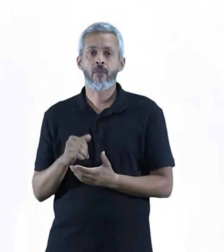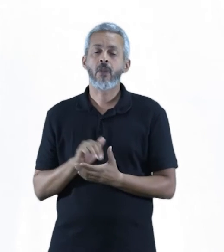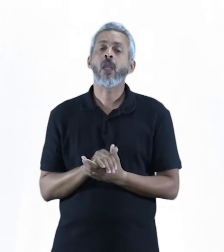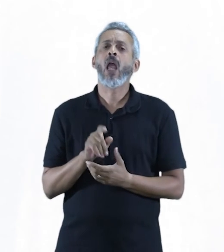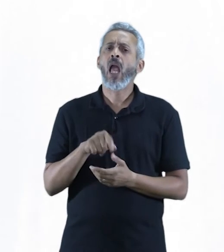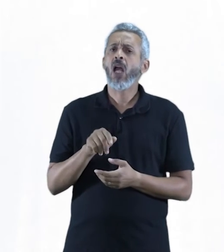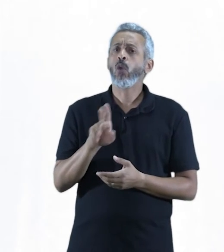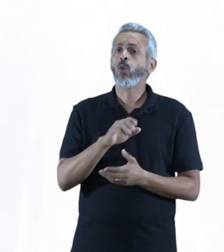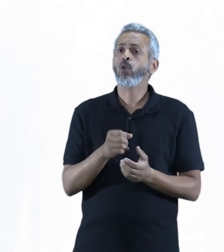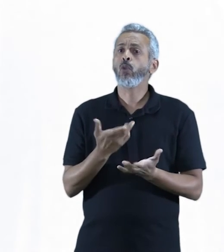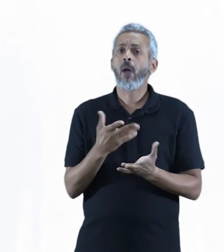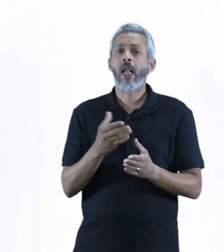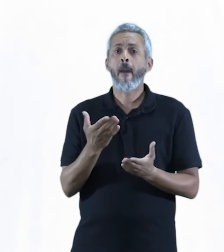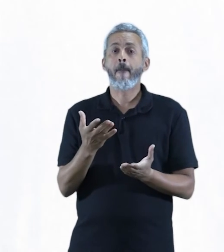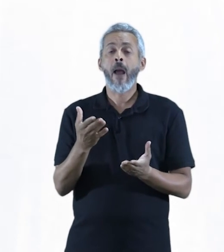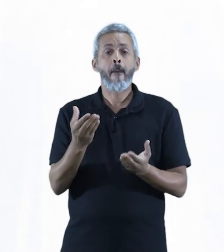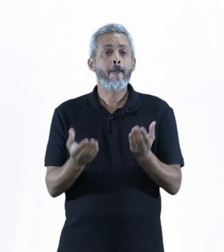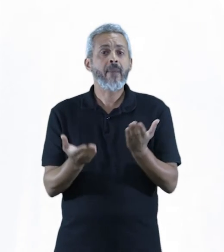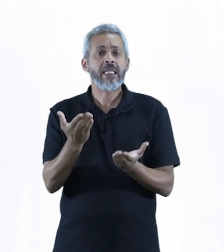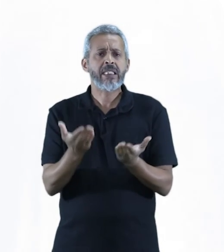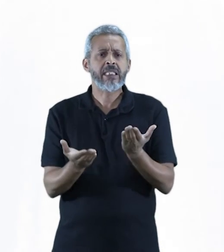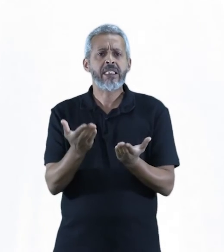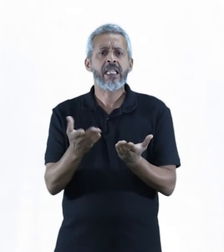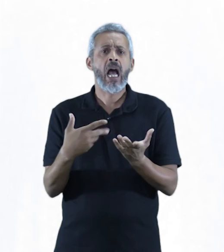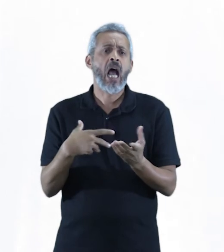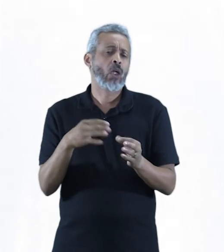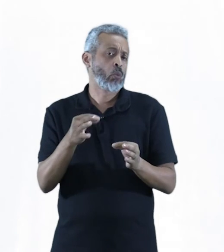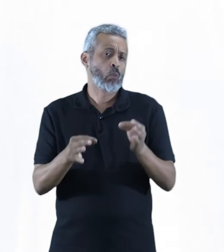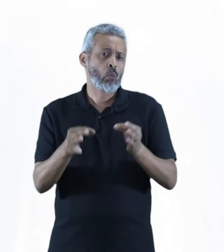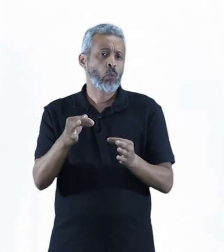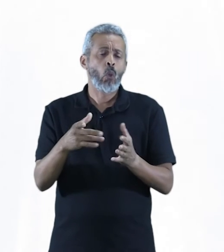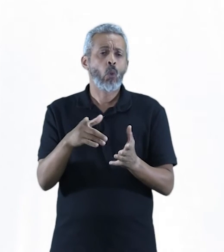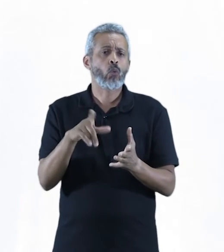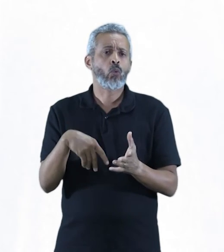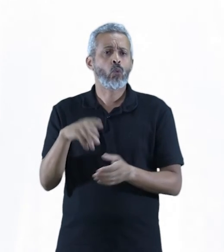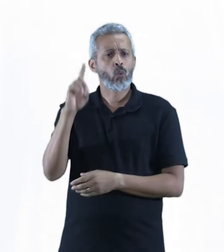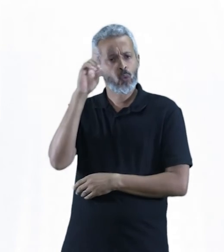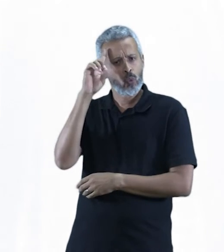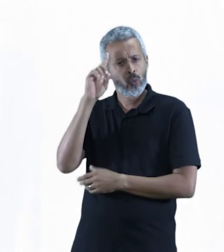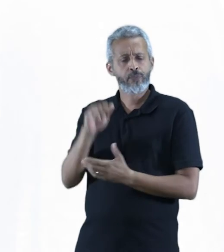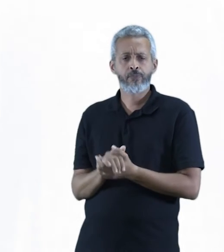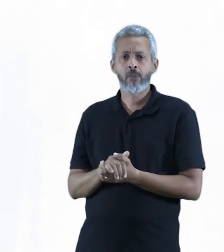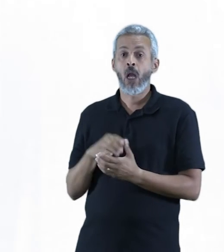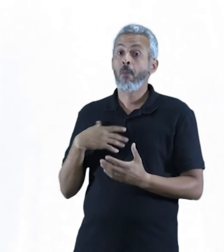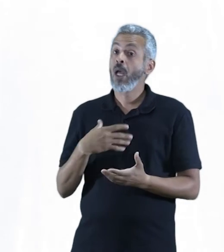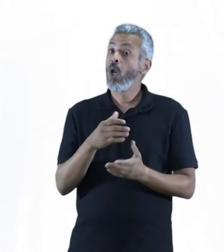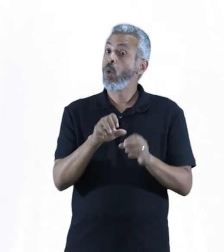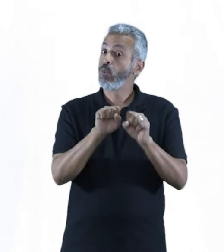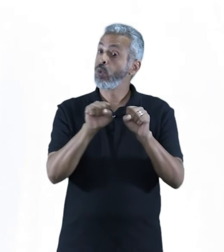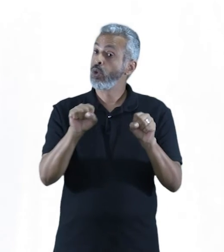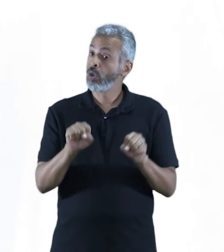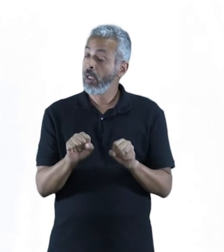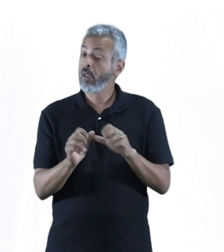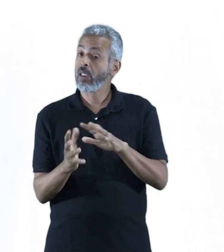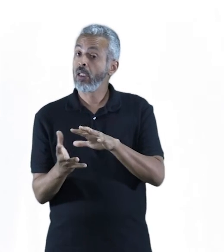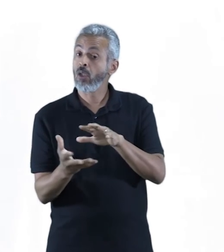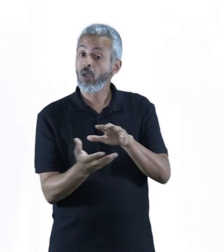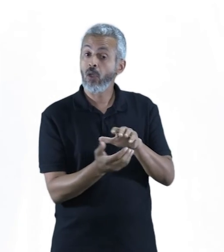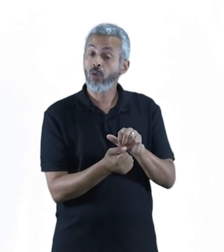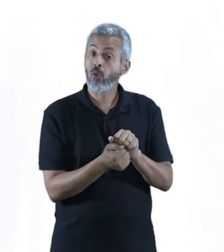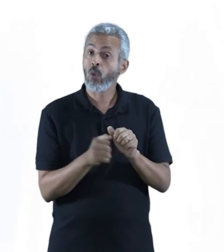são úteis para a pesagem de objetos no cotidiano. Pelo Sistema Internacional,